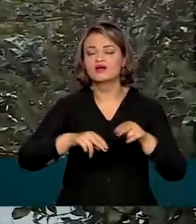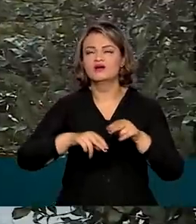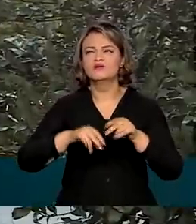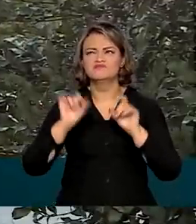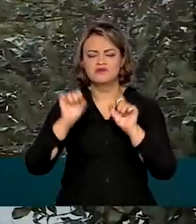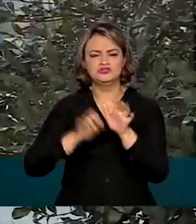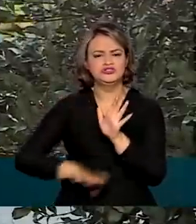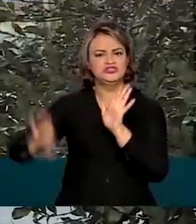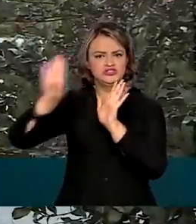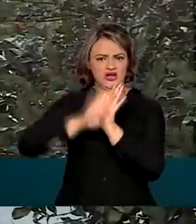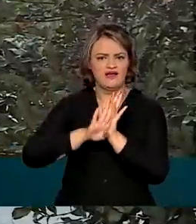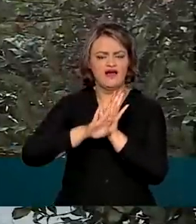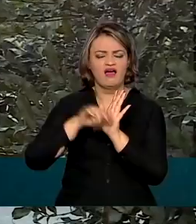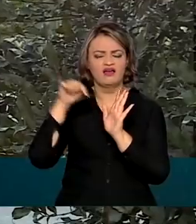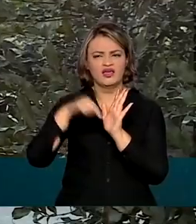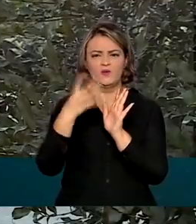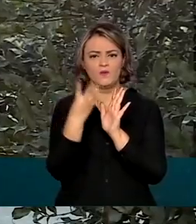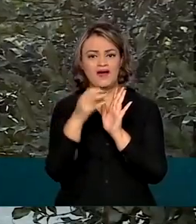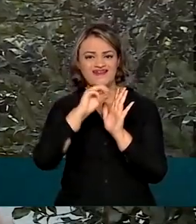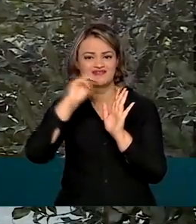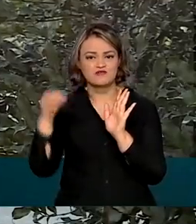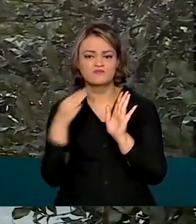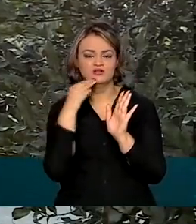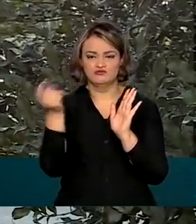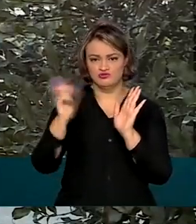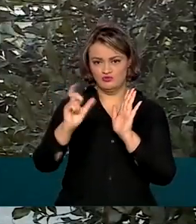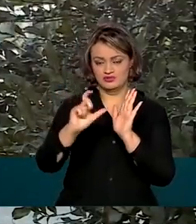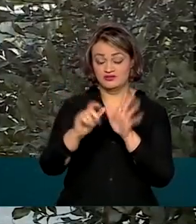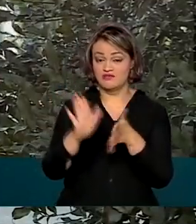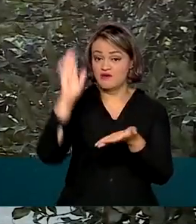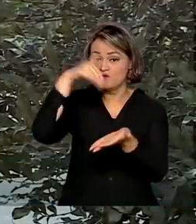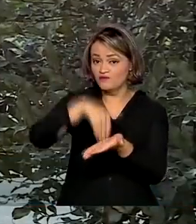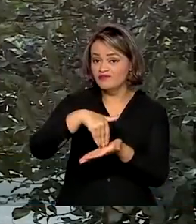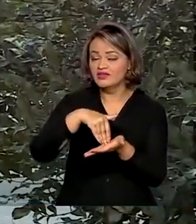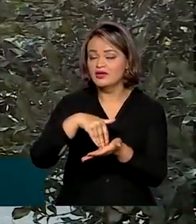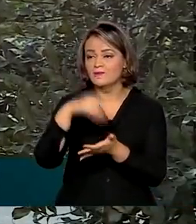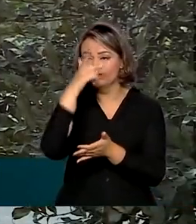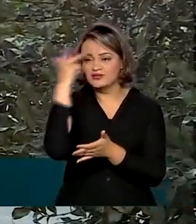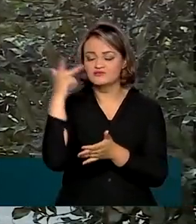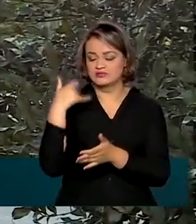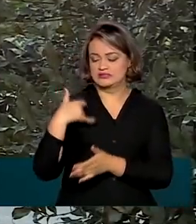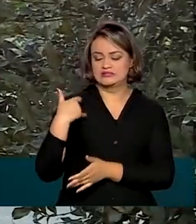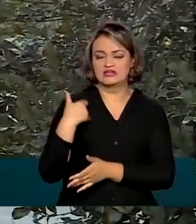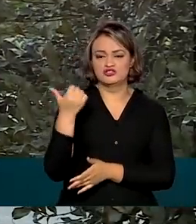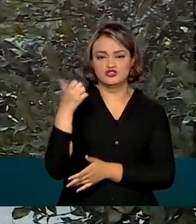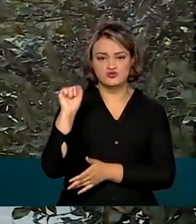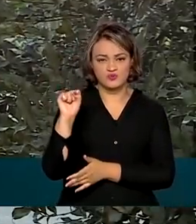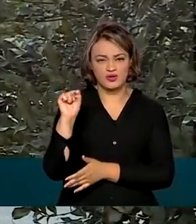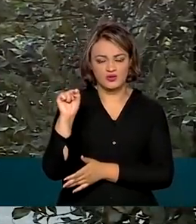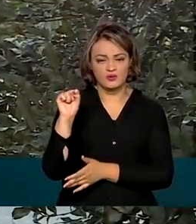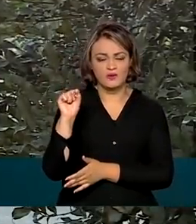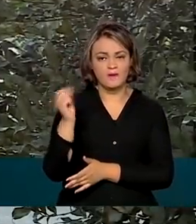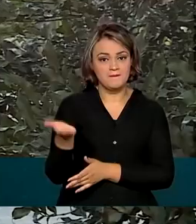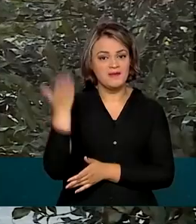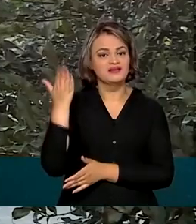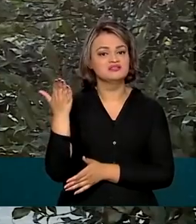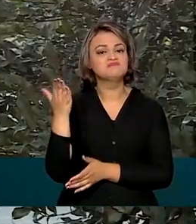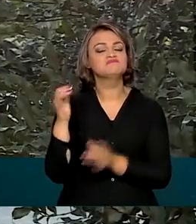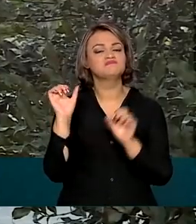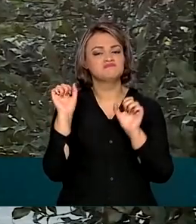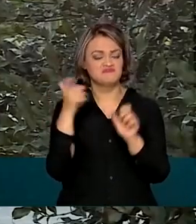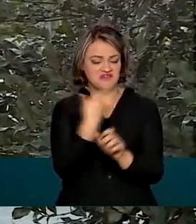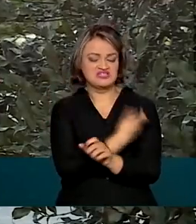40 milhões de doses de imunizantes até o final do ano todo brasileiro com mais de 18 anos de idade